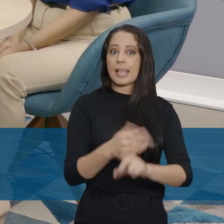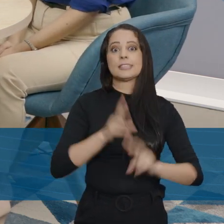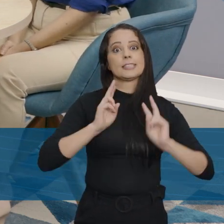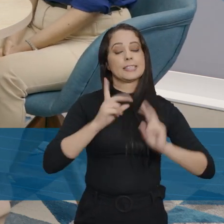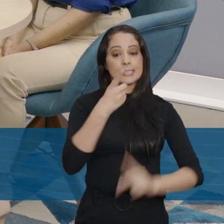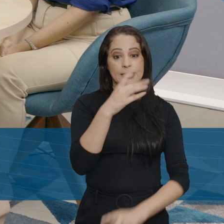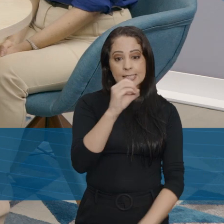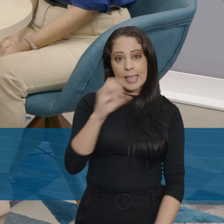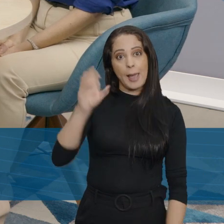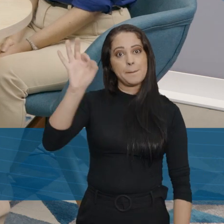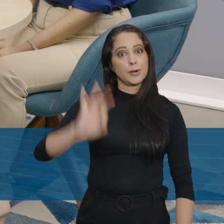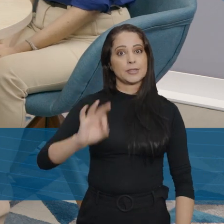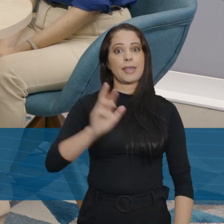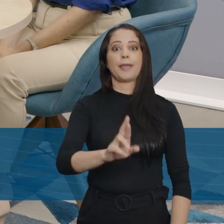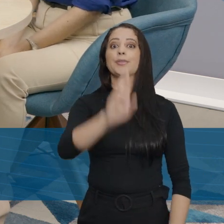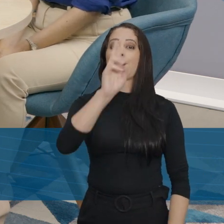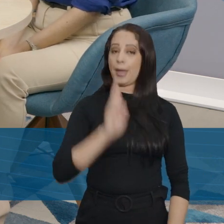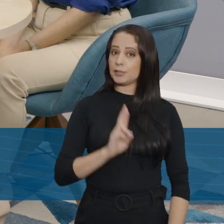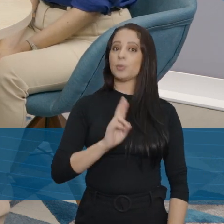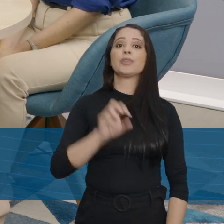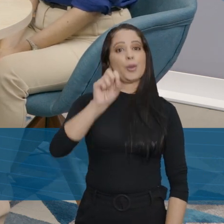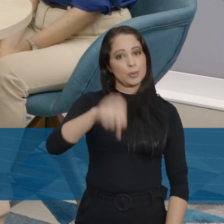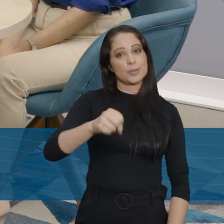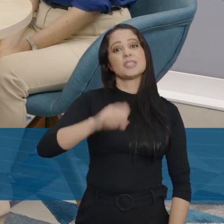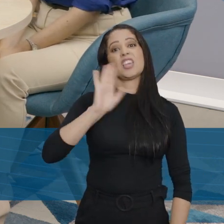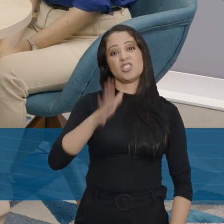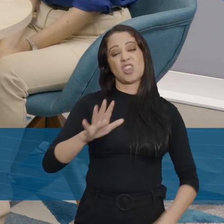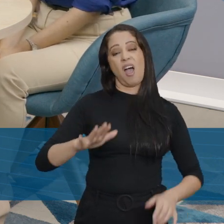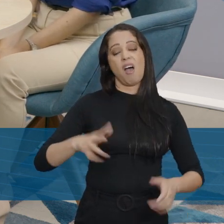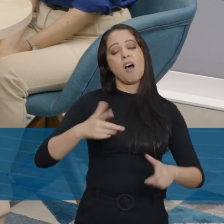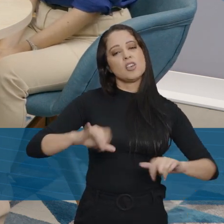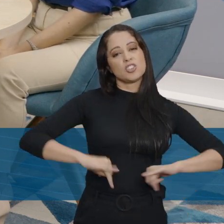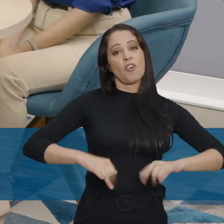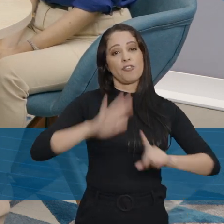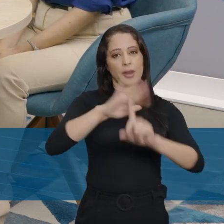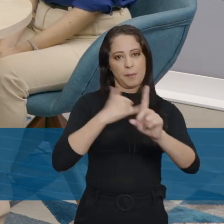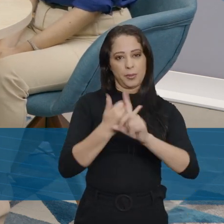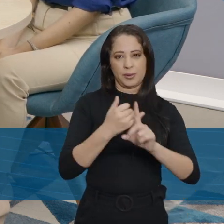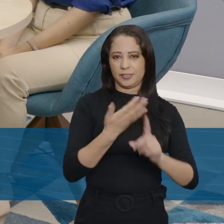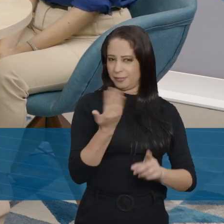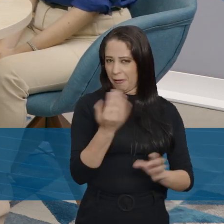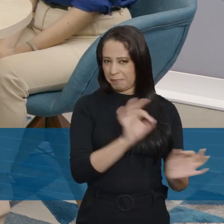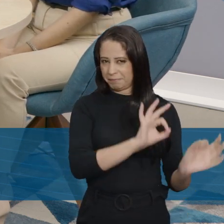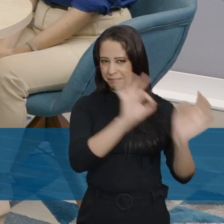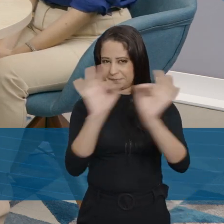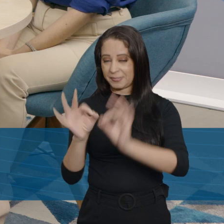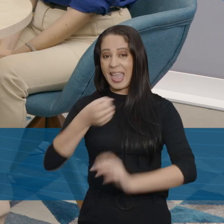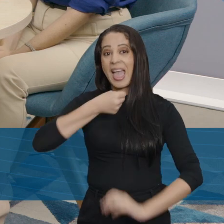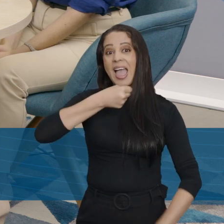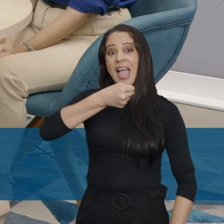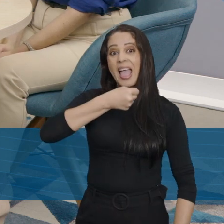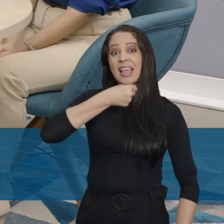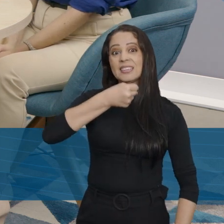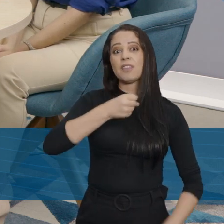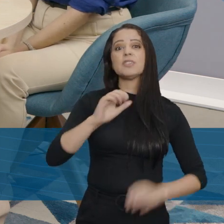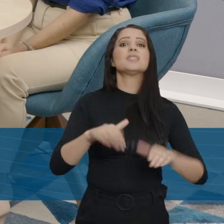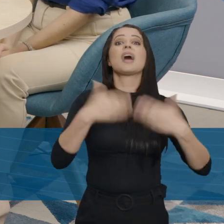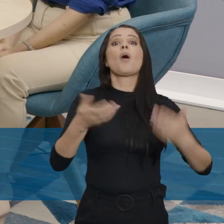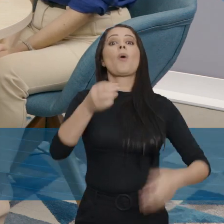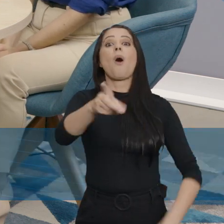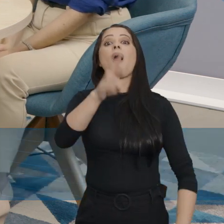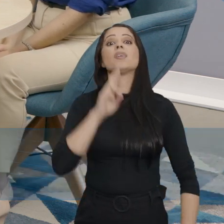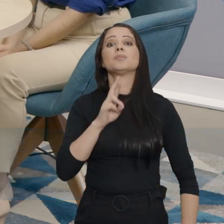acho que é quase que unânime, né? 100% das pessoas em algum momento já teve um problema como esse. Então vamos ver quais foram